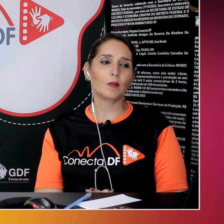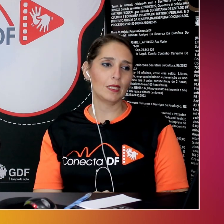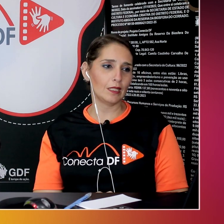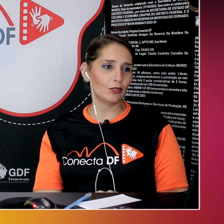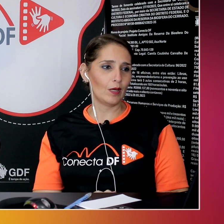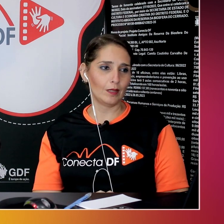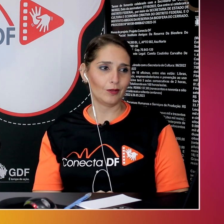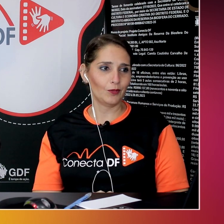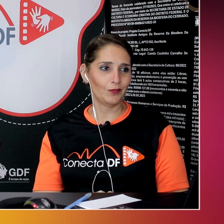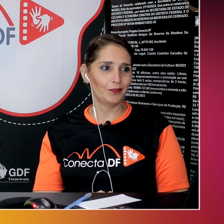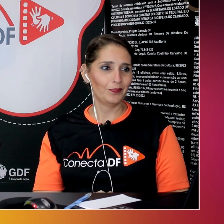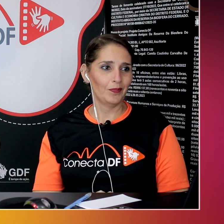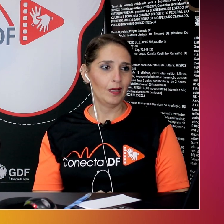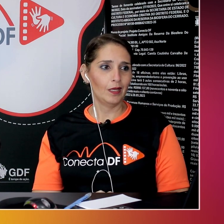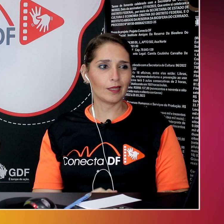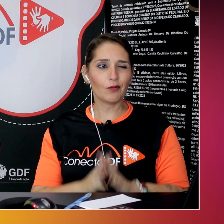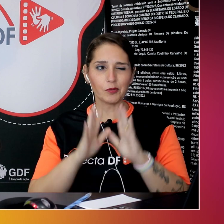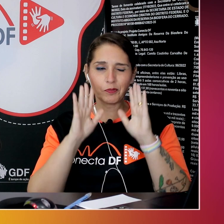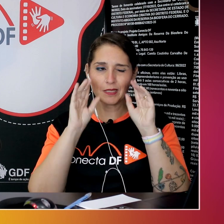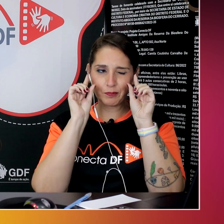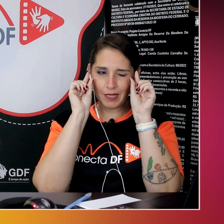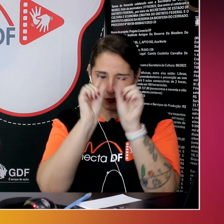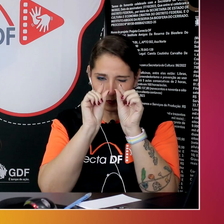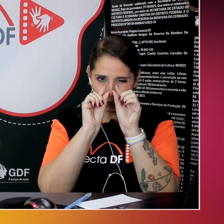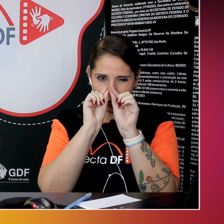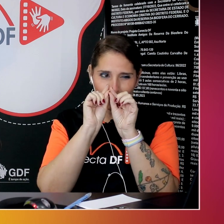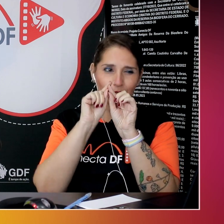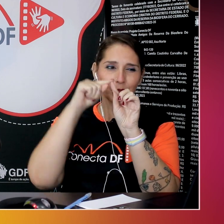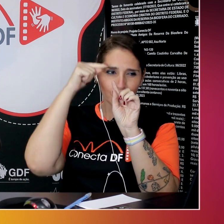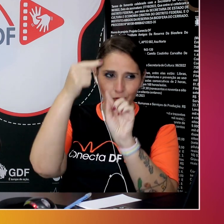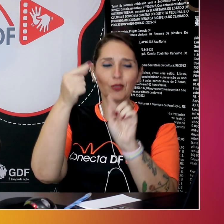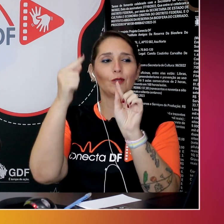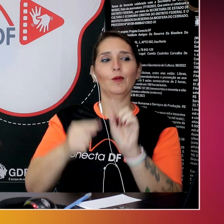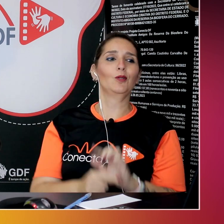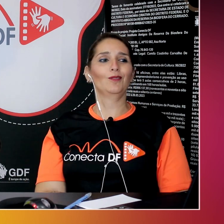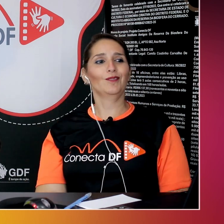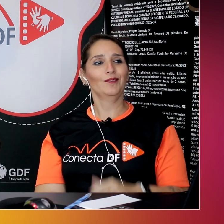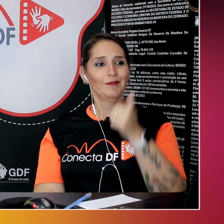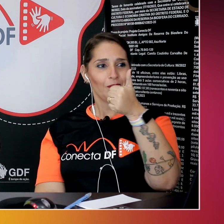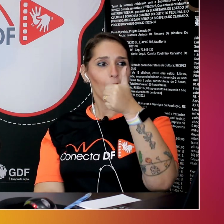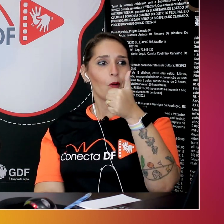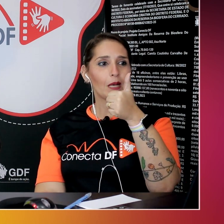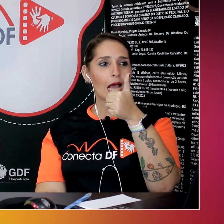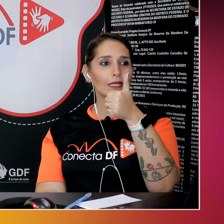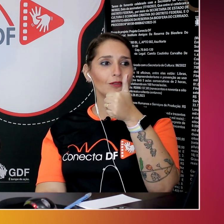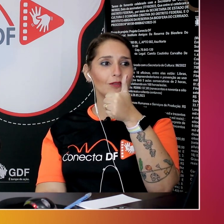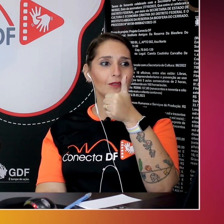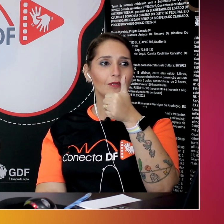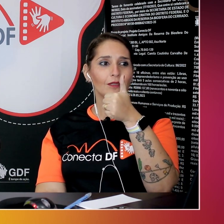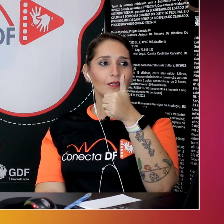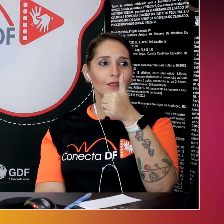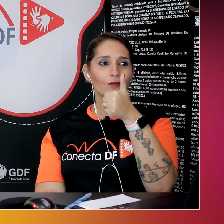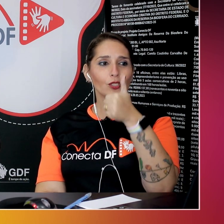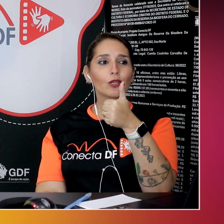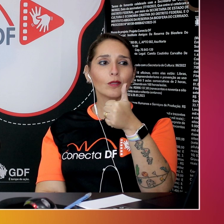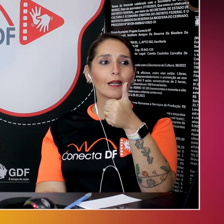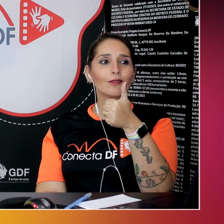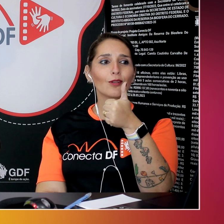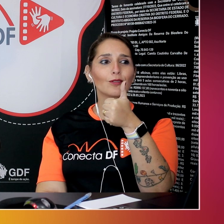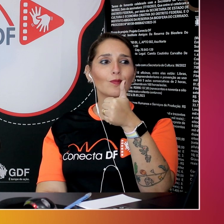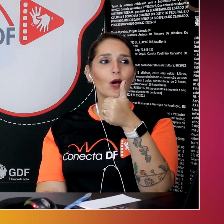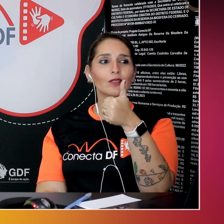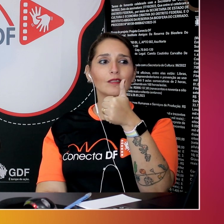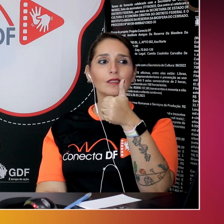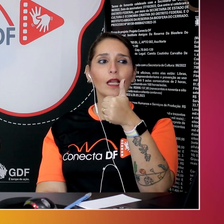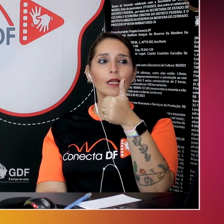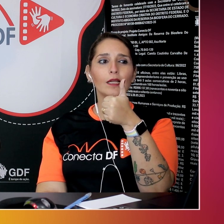só os meses do ano. Então, eu vou pedir para você esperar um pouquinho para o outro módulo. Combinado? Vou te encontrar nos